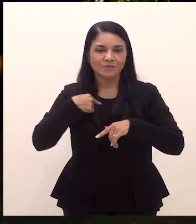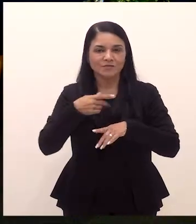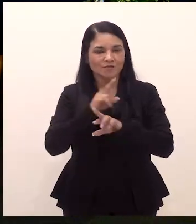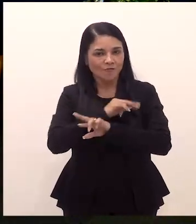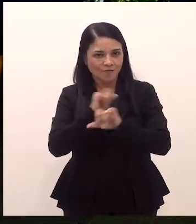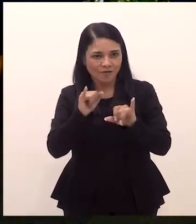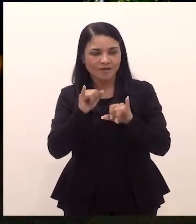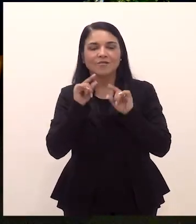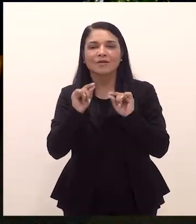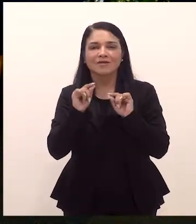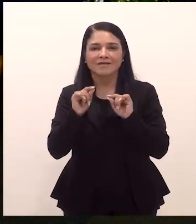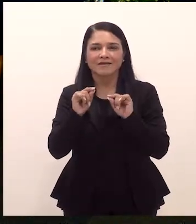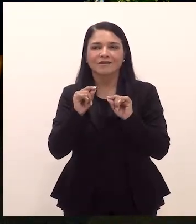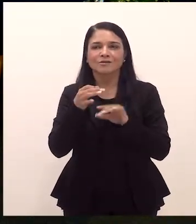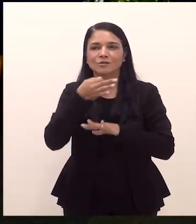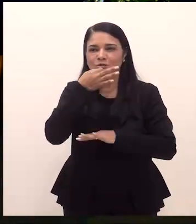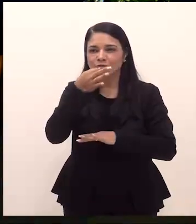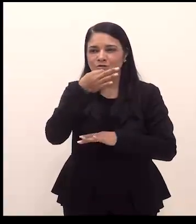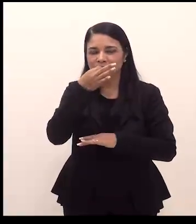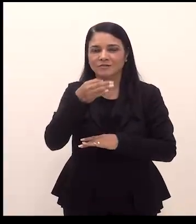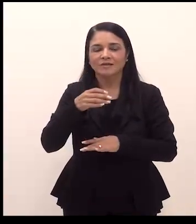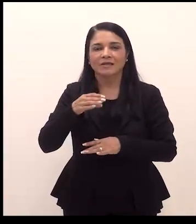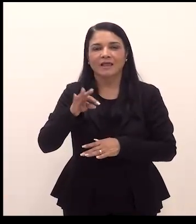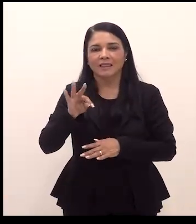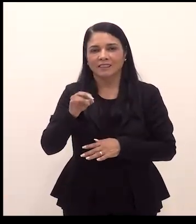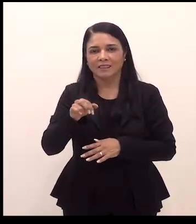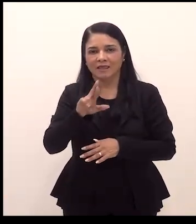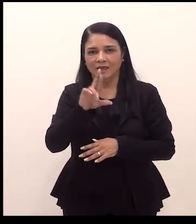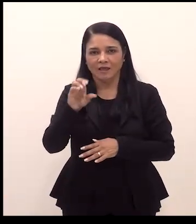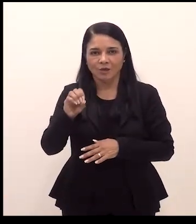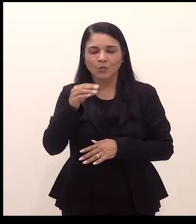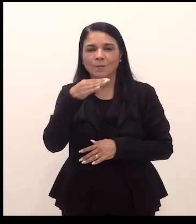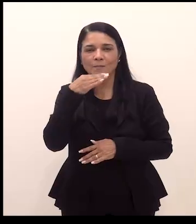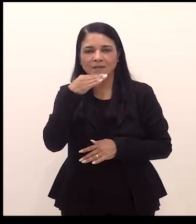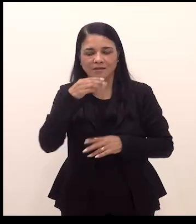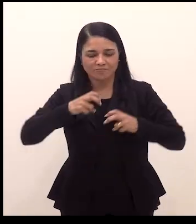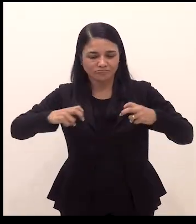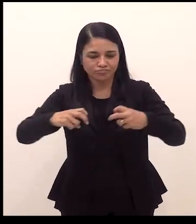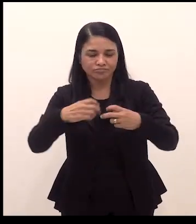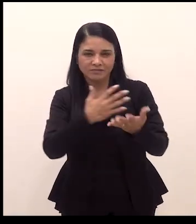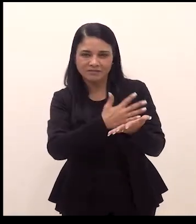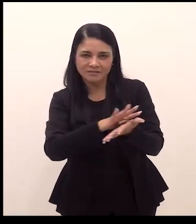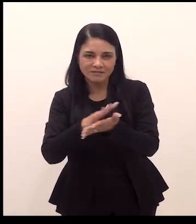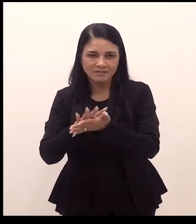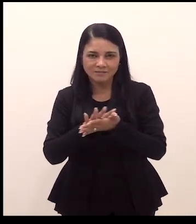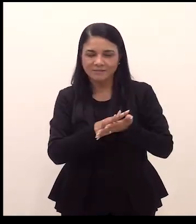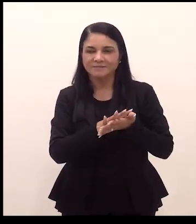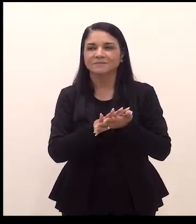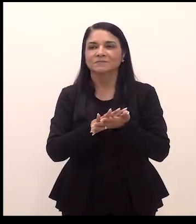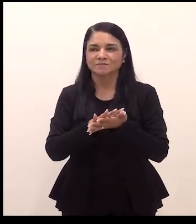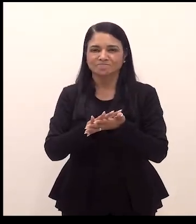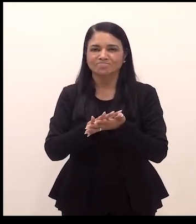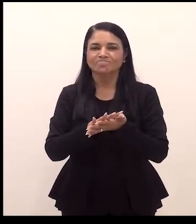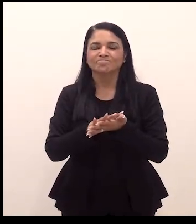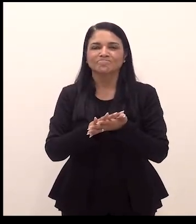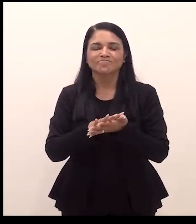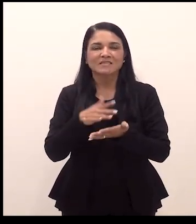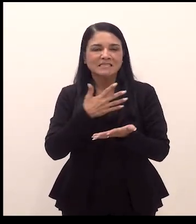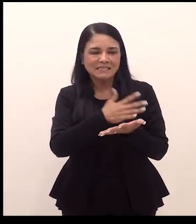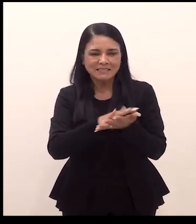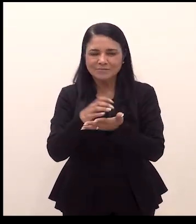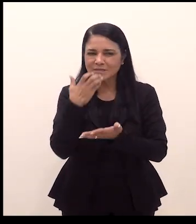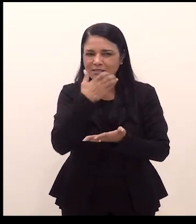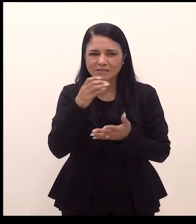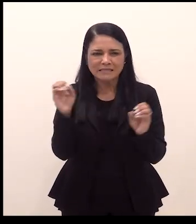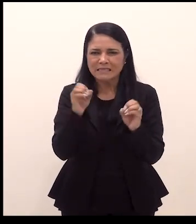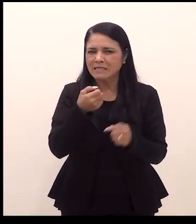contemporâneo, mas eu vou abraçar a tradição aqui um pouquinho. Vou sugerir o Terreiro de Mangueira, uma das minhas rodas de samba favoritas, ali em Mangueira. Então, assim,